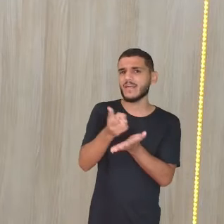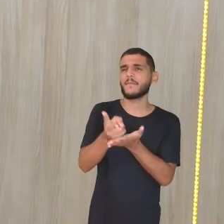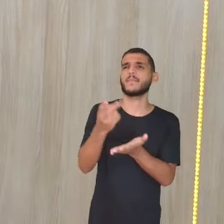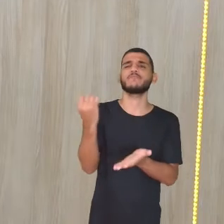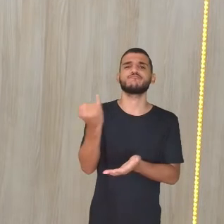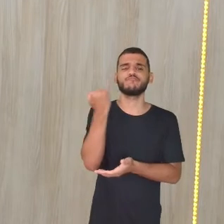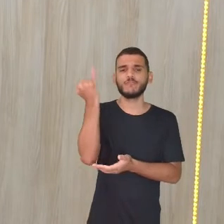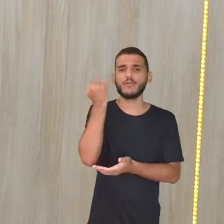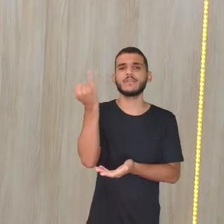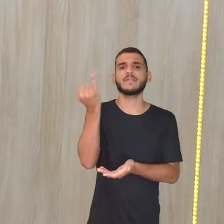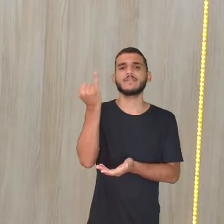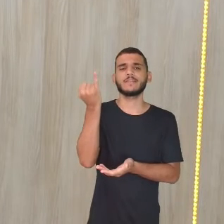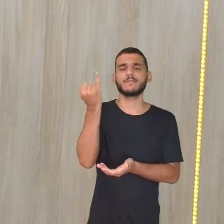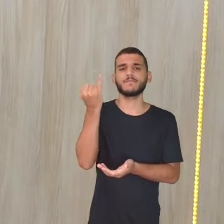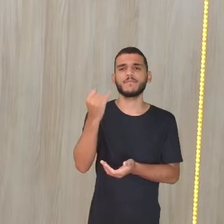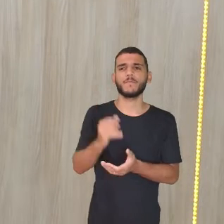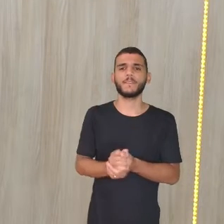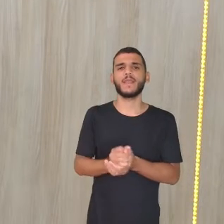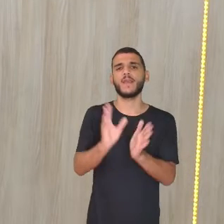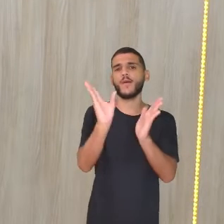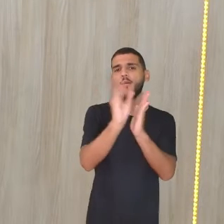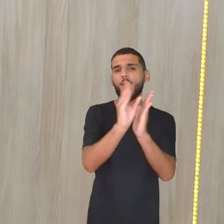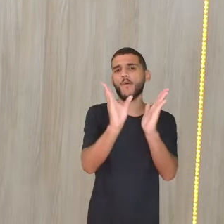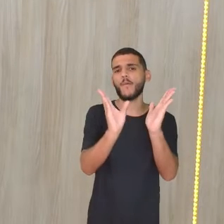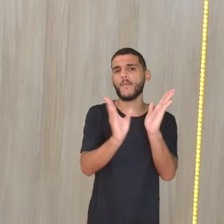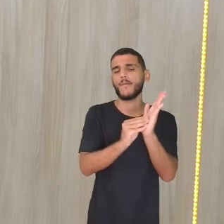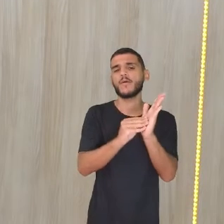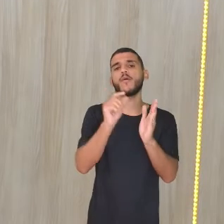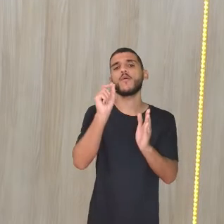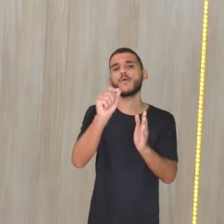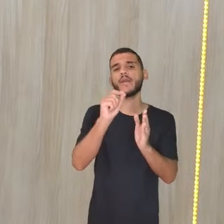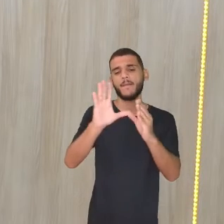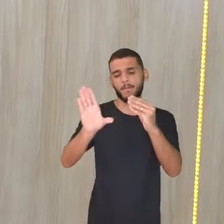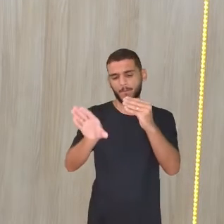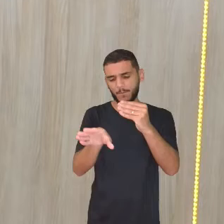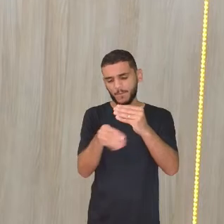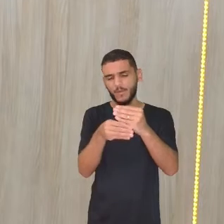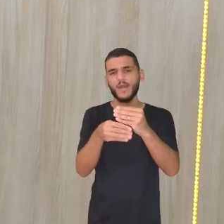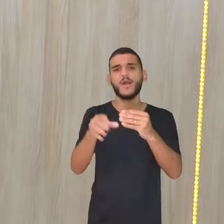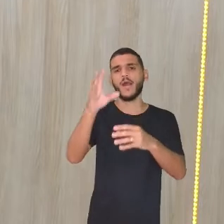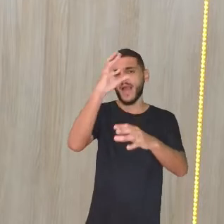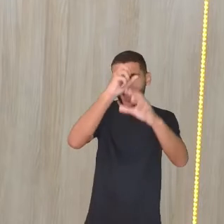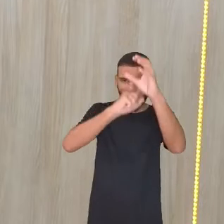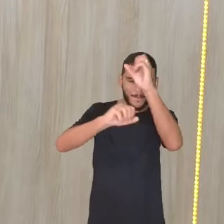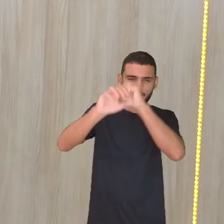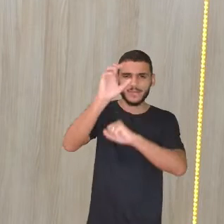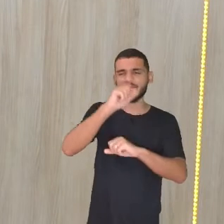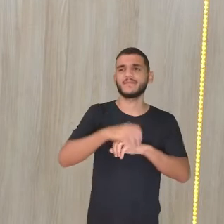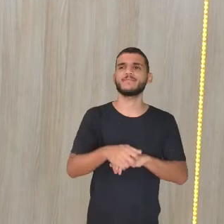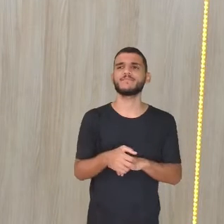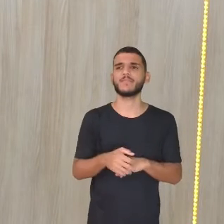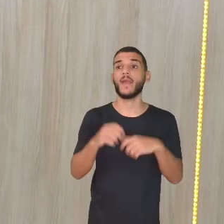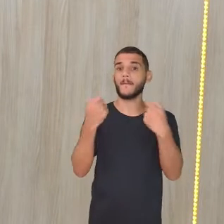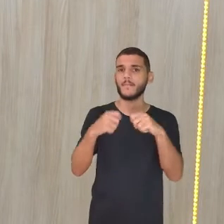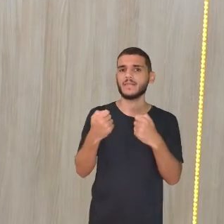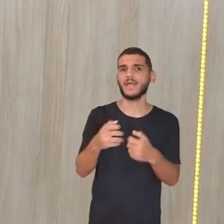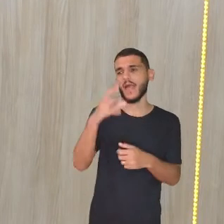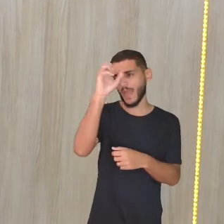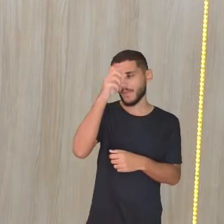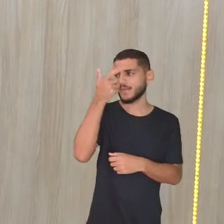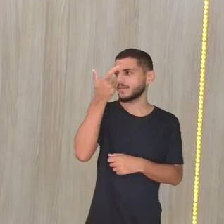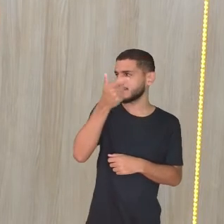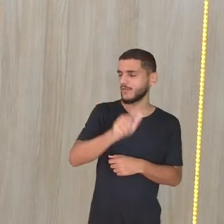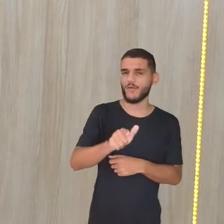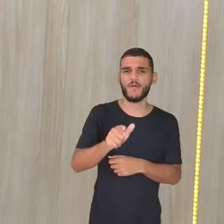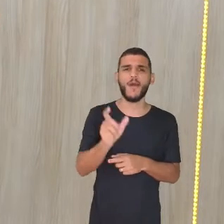de recomposição da aprendizagem. Então, esta palavra recompor, não é? Reaprender, não é uma